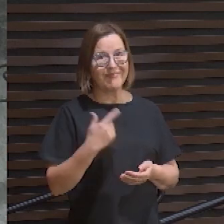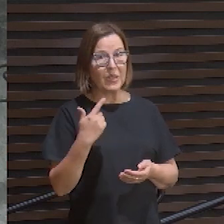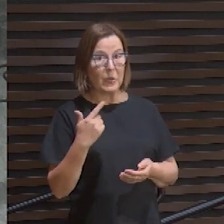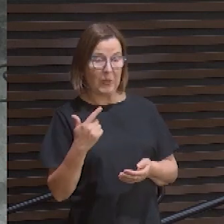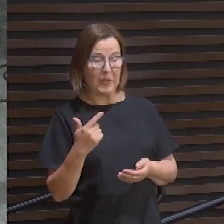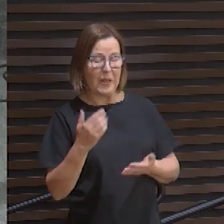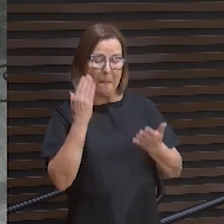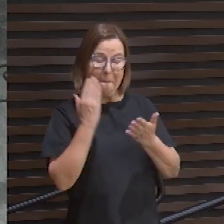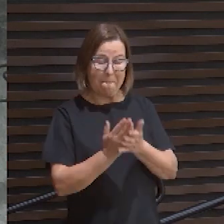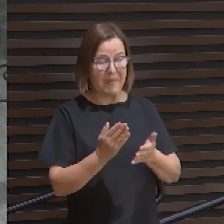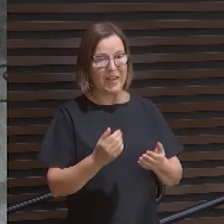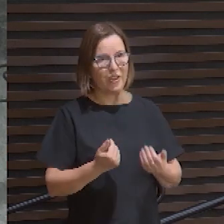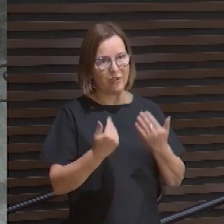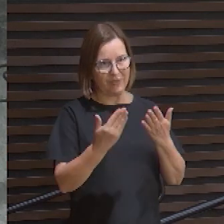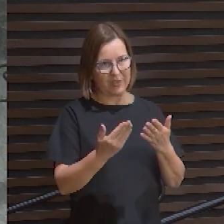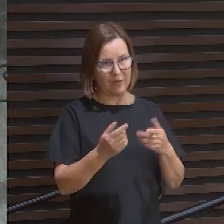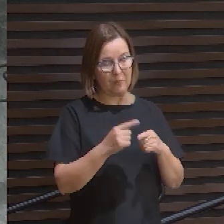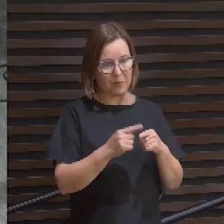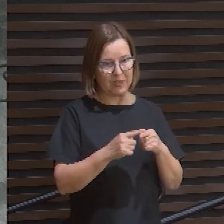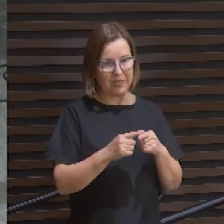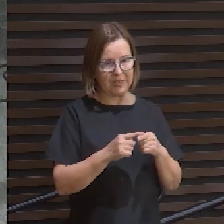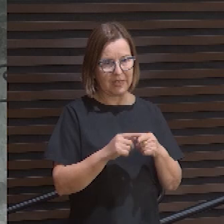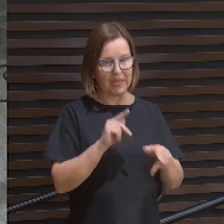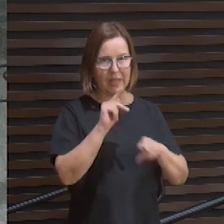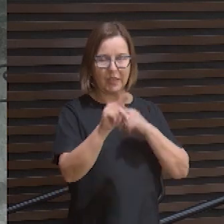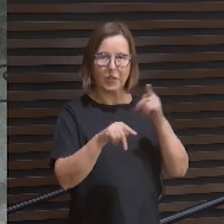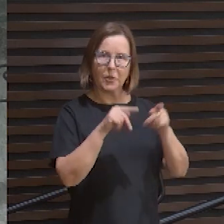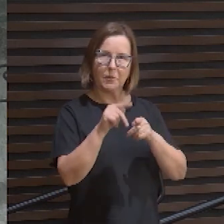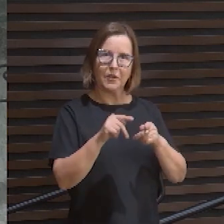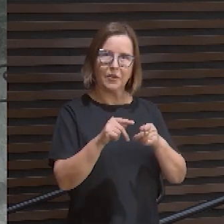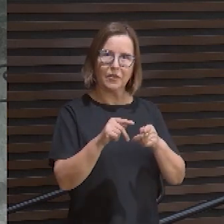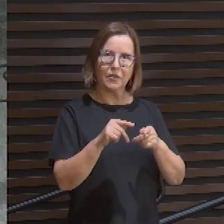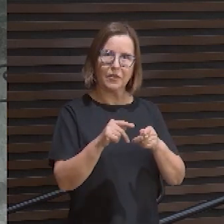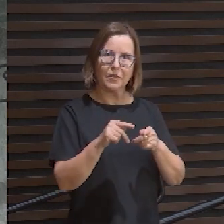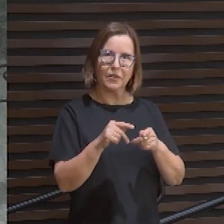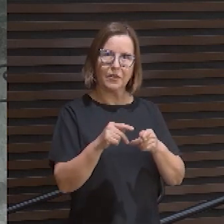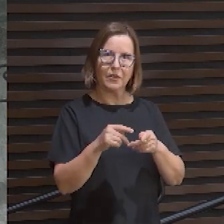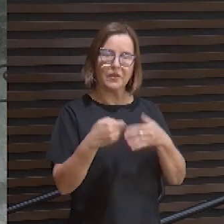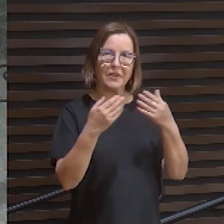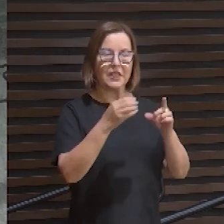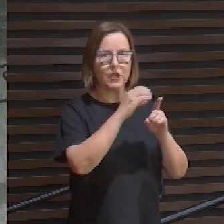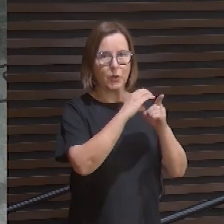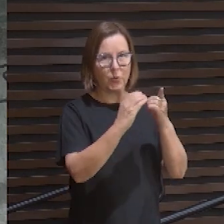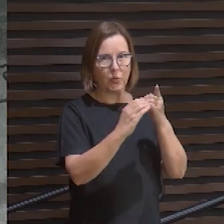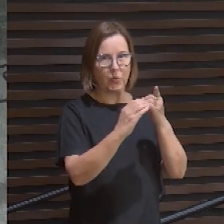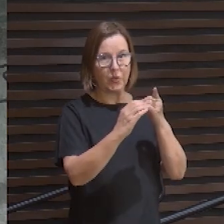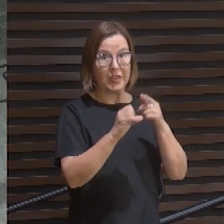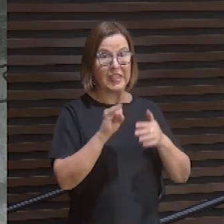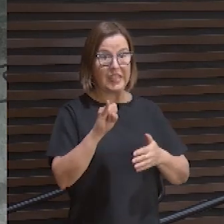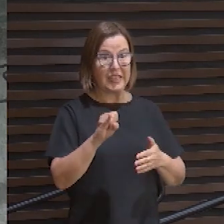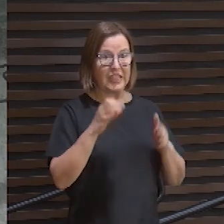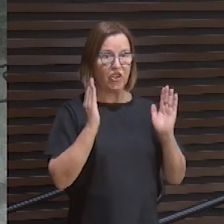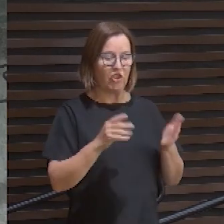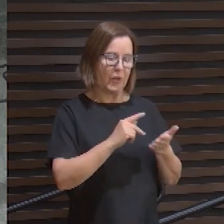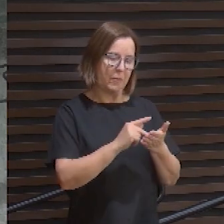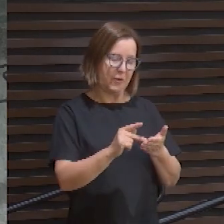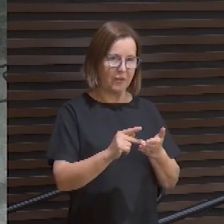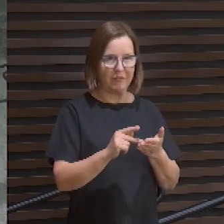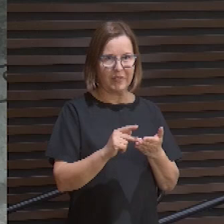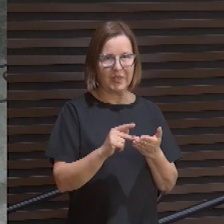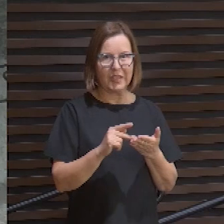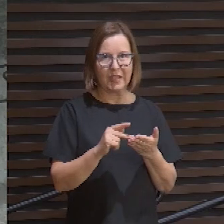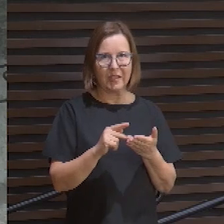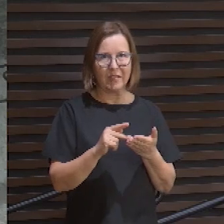culto, tendo sido purificados uma vez por todas, não mais teriam consciência de